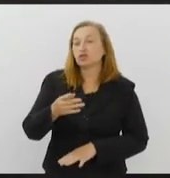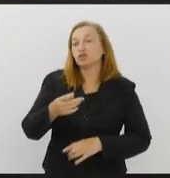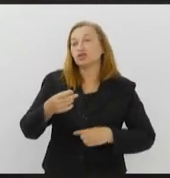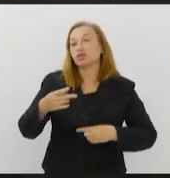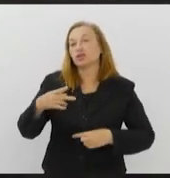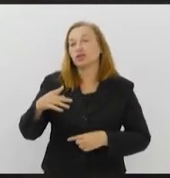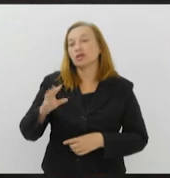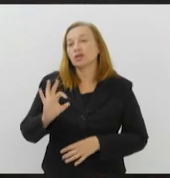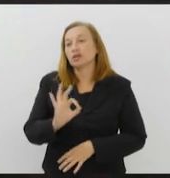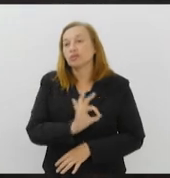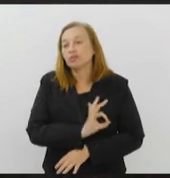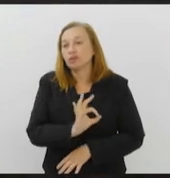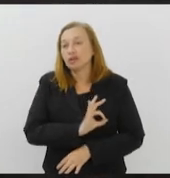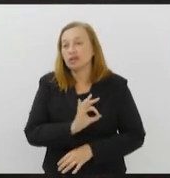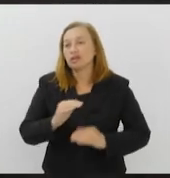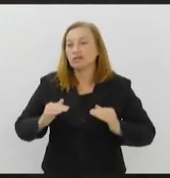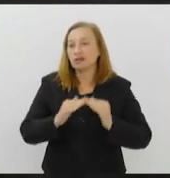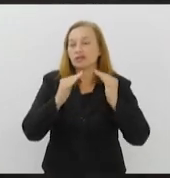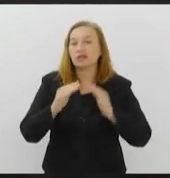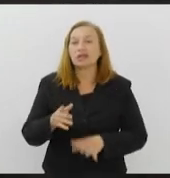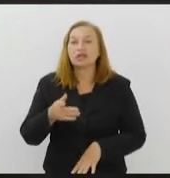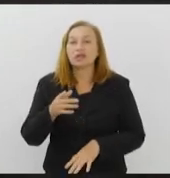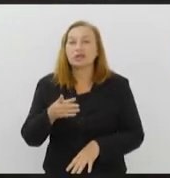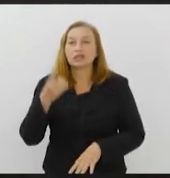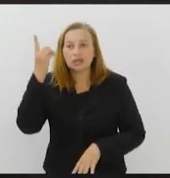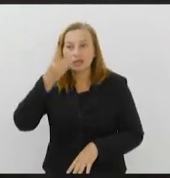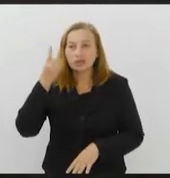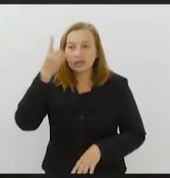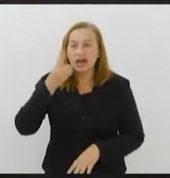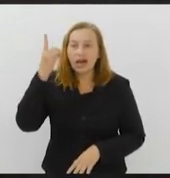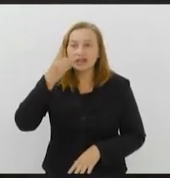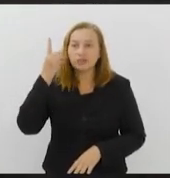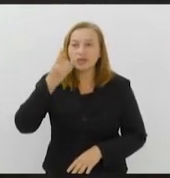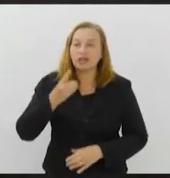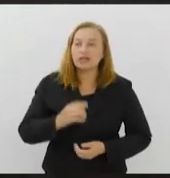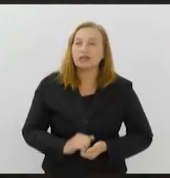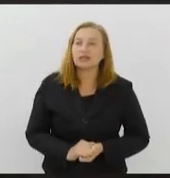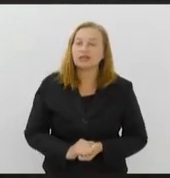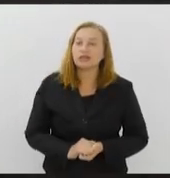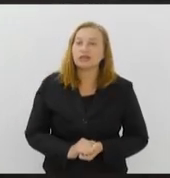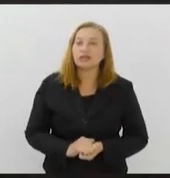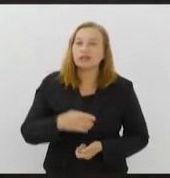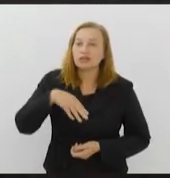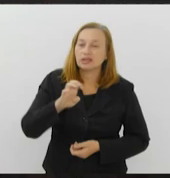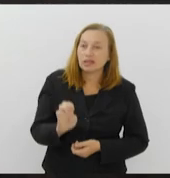emendas. Relatores, deputado Guilherme Delaroy,